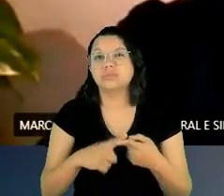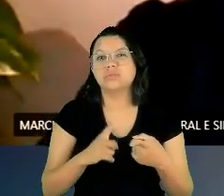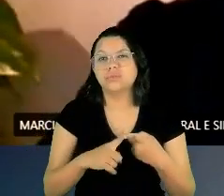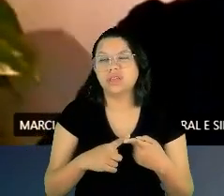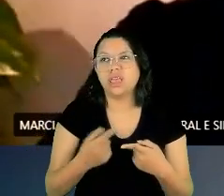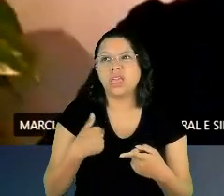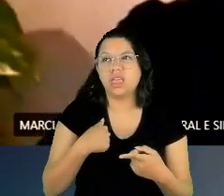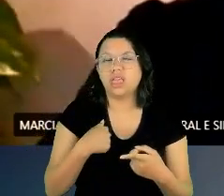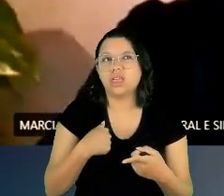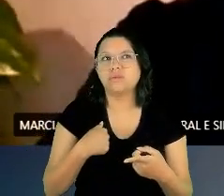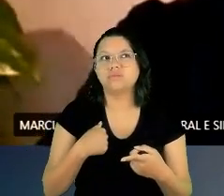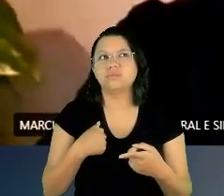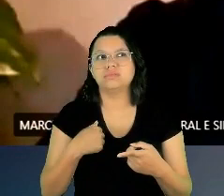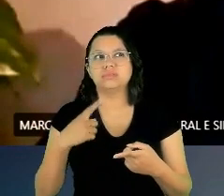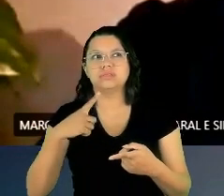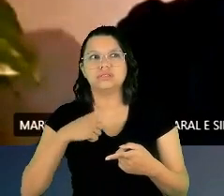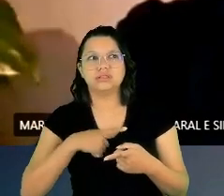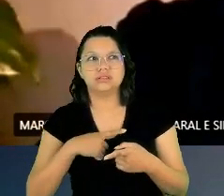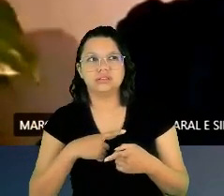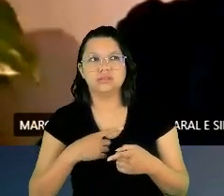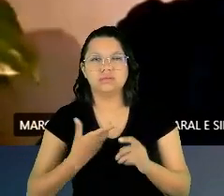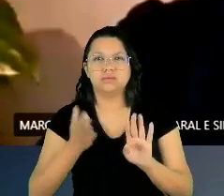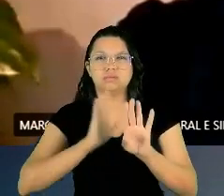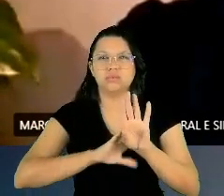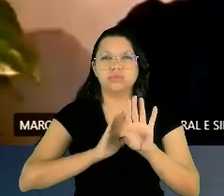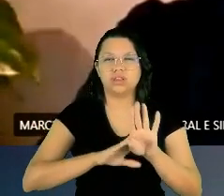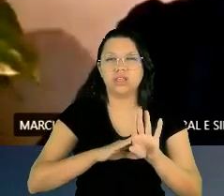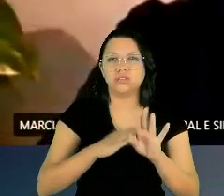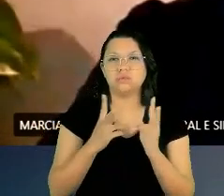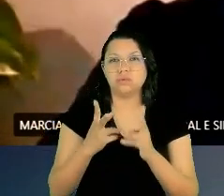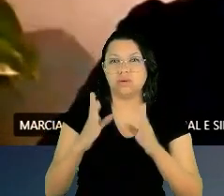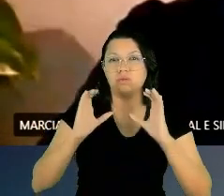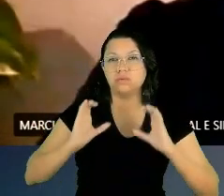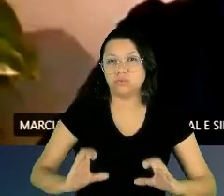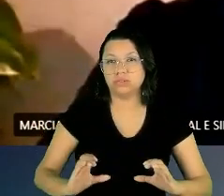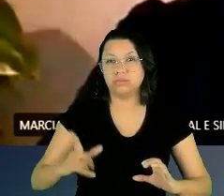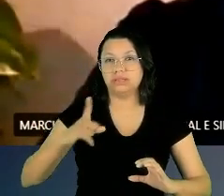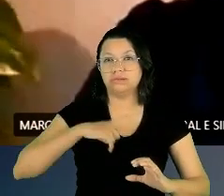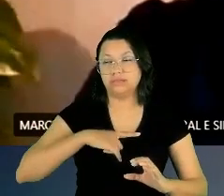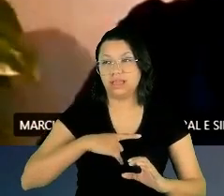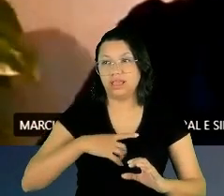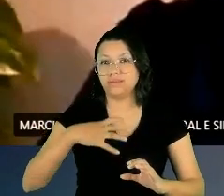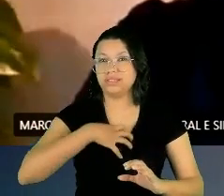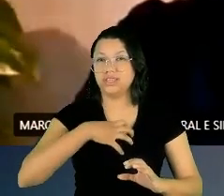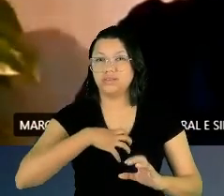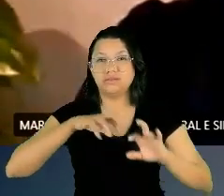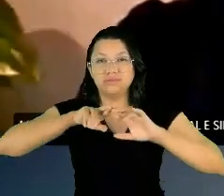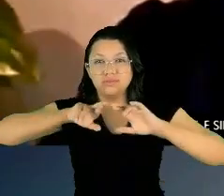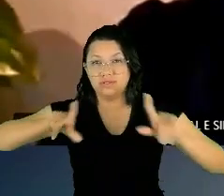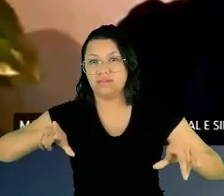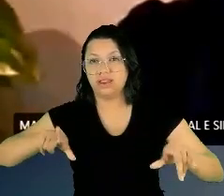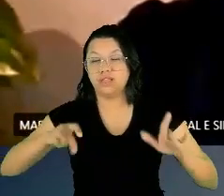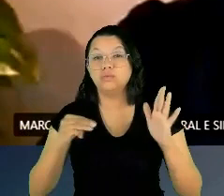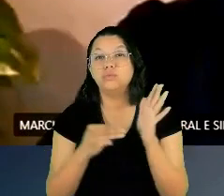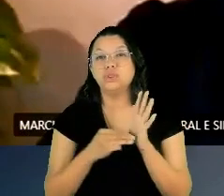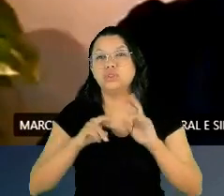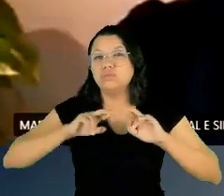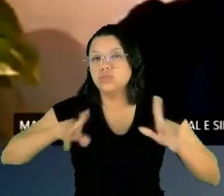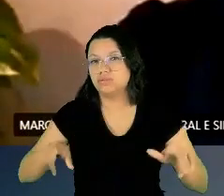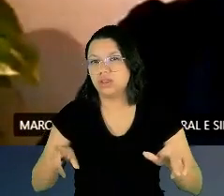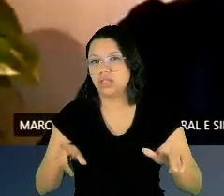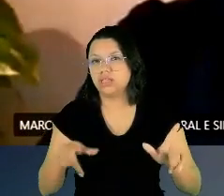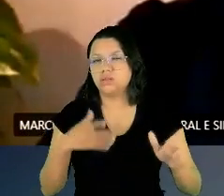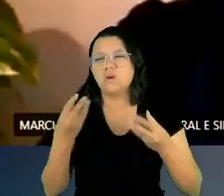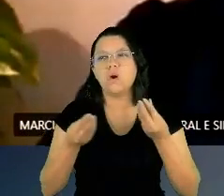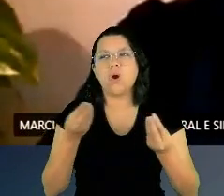situações? Porque muitas vezes eu tenho, por trás do mesmo tipo de comportamento, como eu falei, motivações completamente diferentes. Então, como é